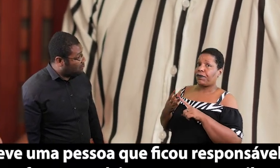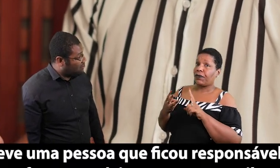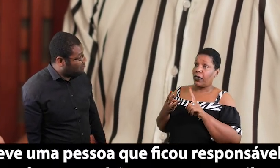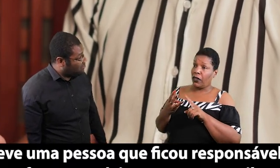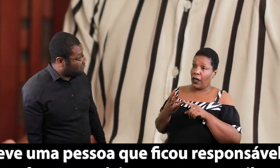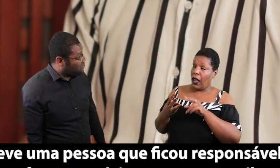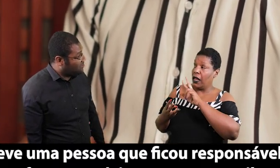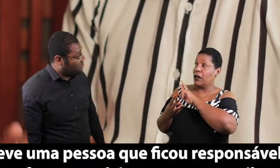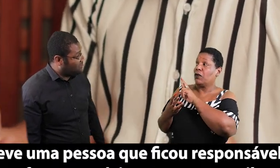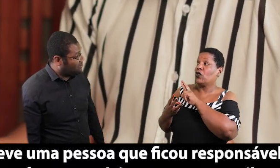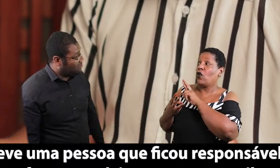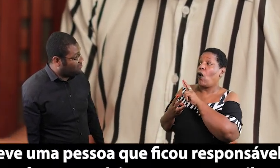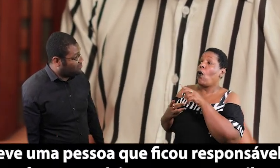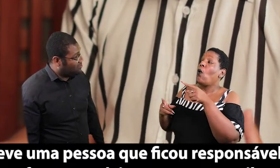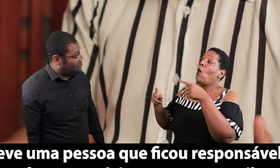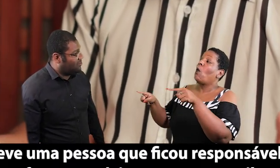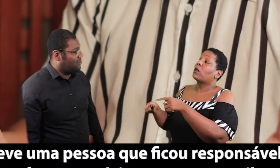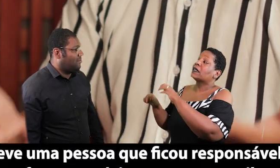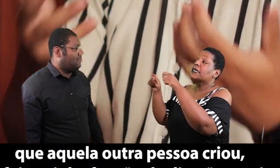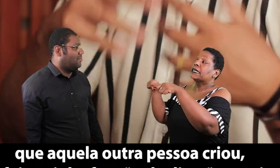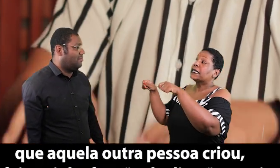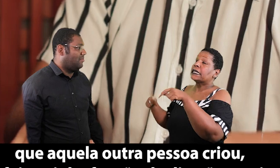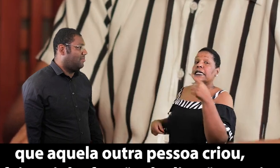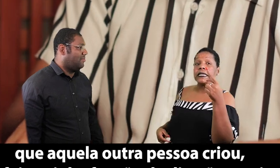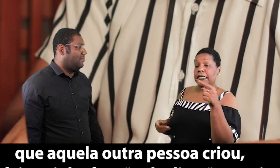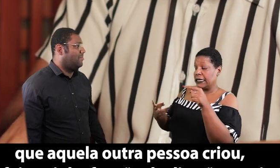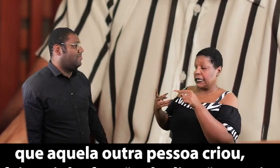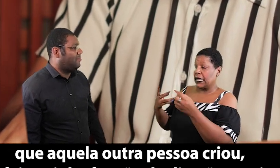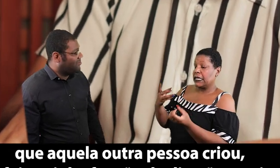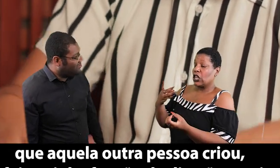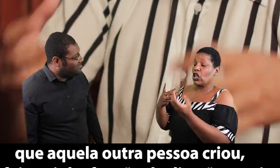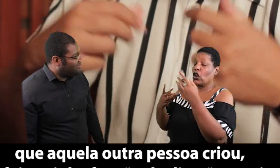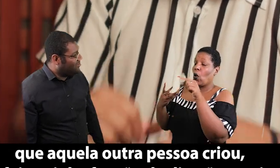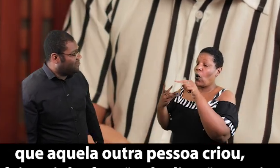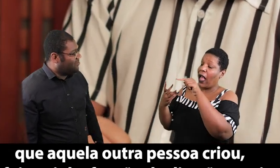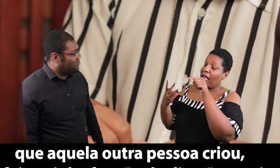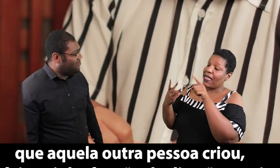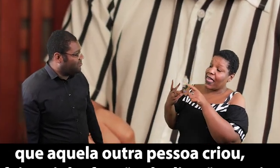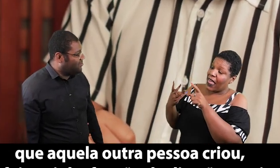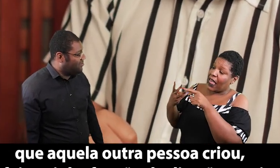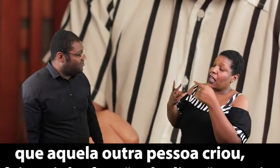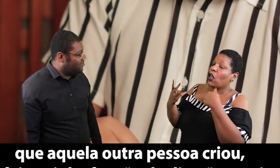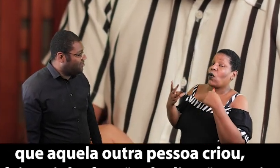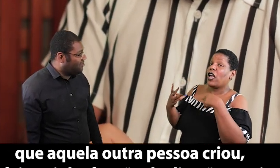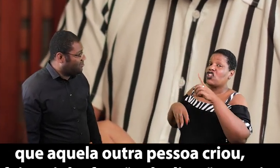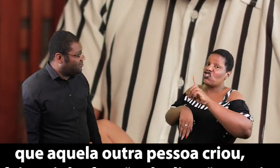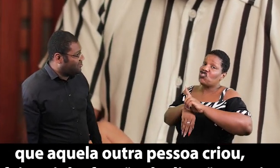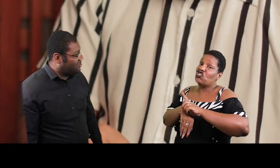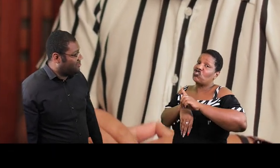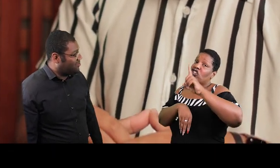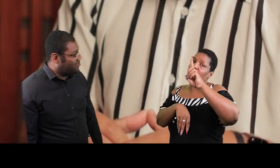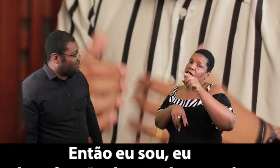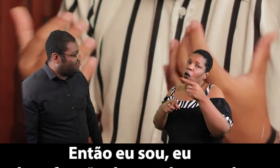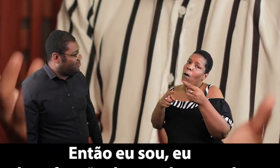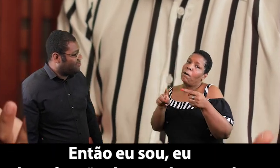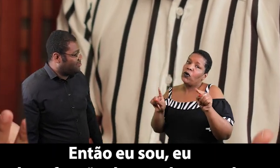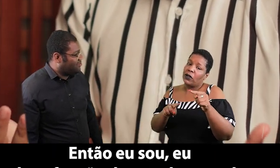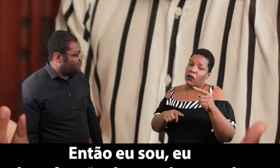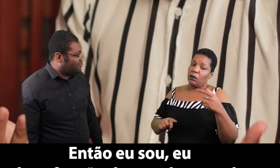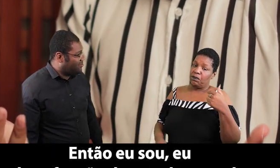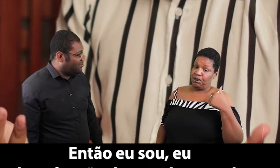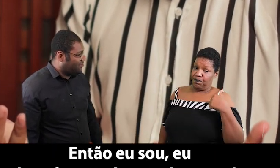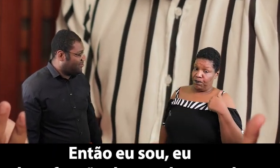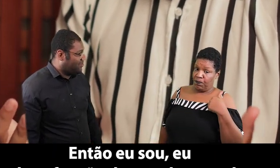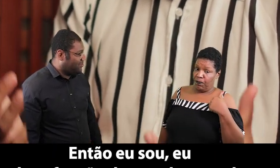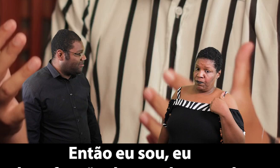que ficou responsável por fazer os músicos tocarem aquilo que aquela outra pessoa criou, que foi a minha função de direção musical. Então eu